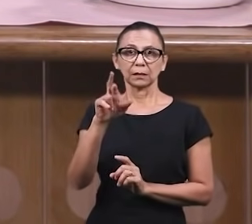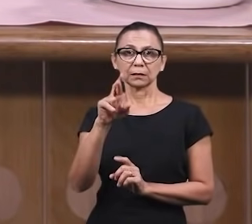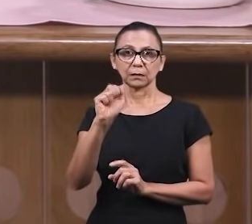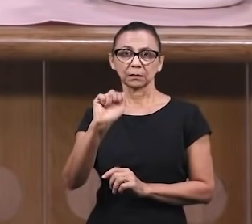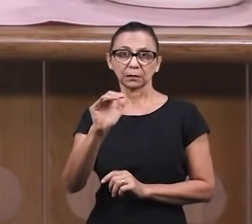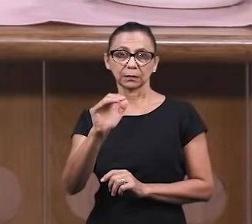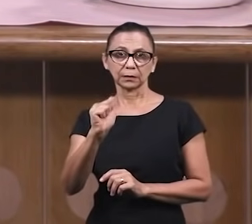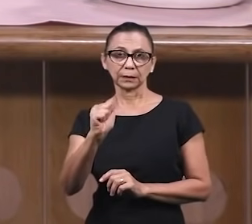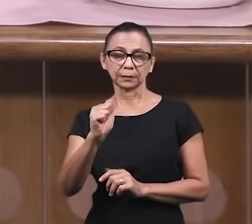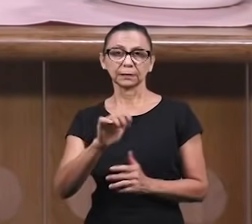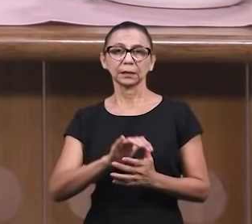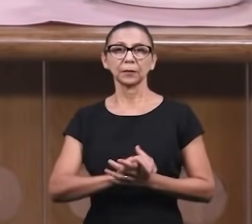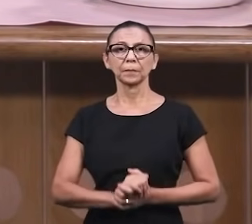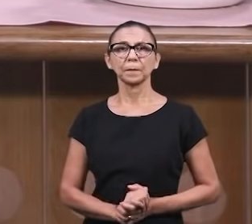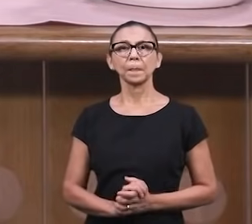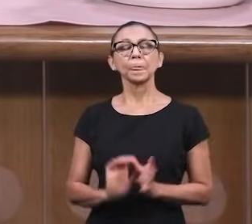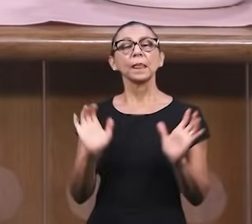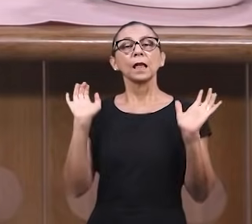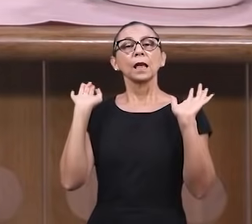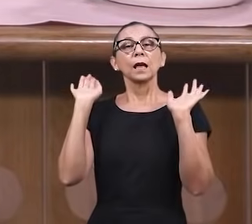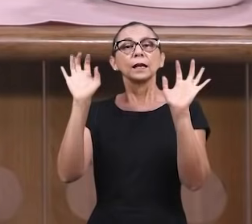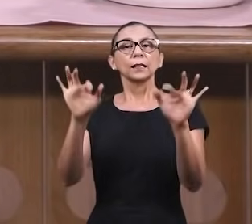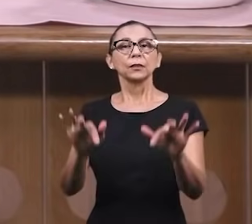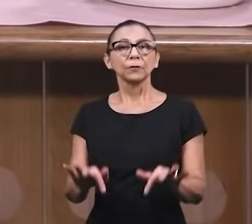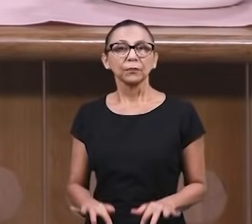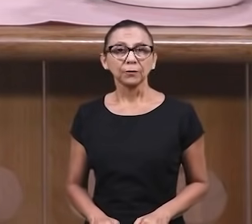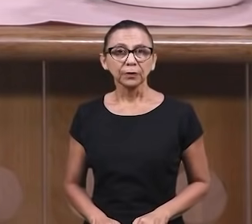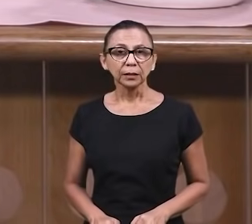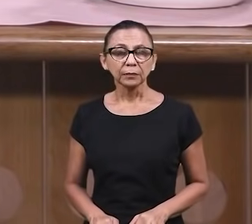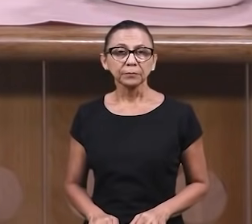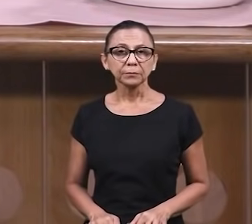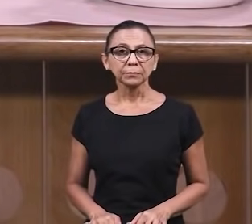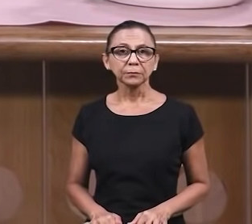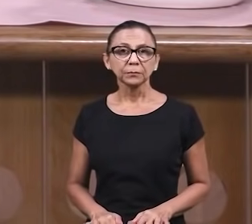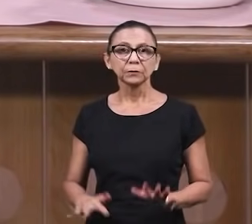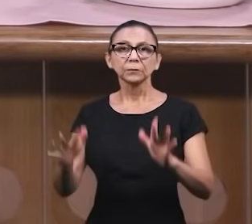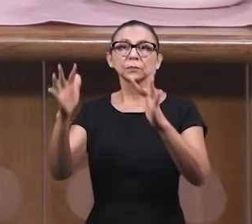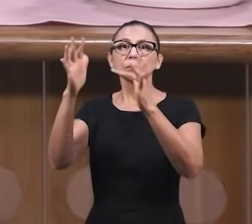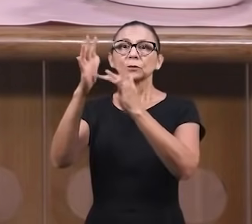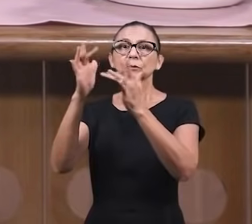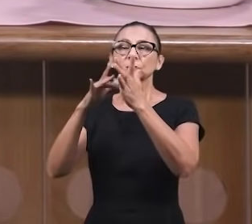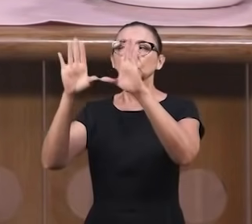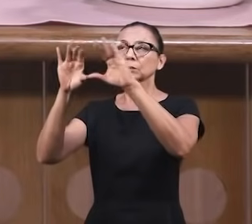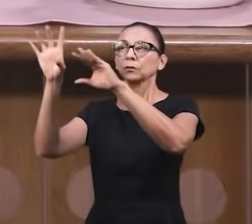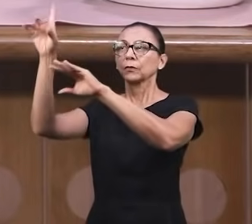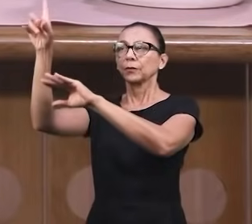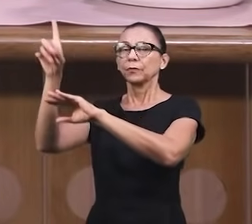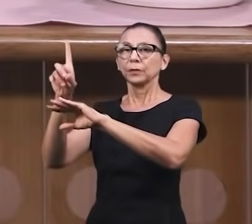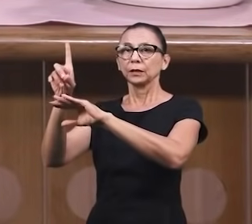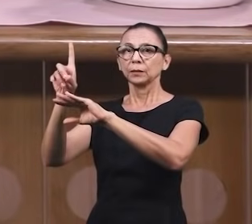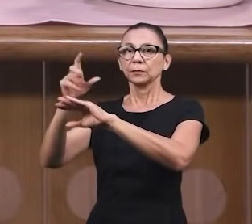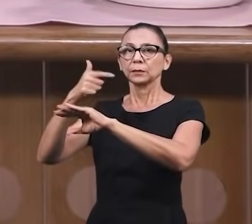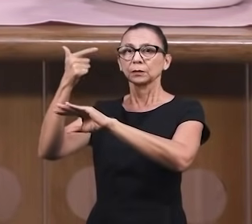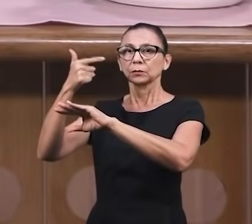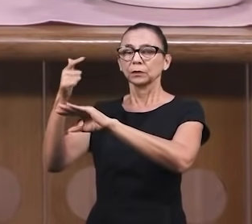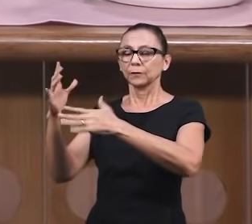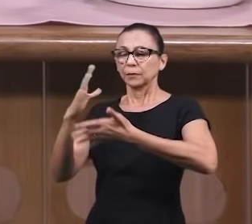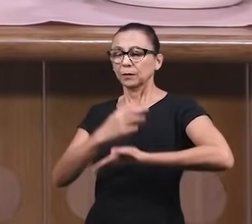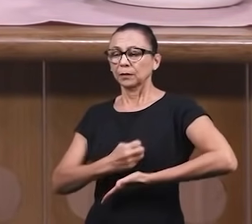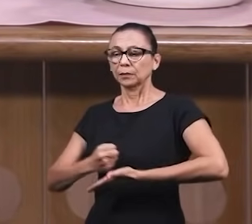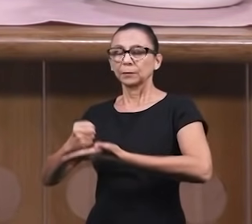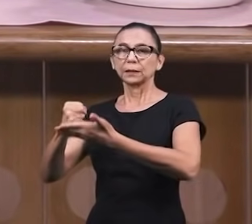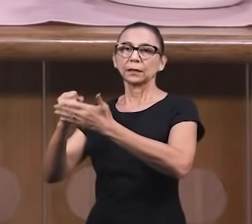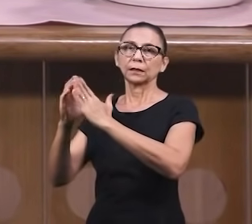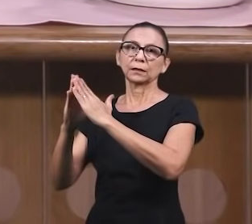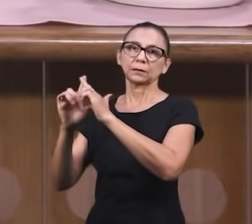se encerram com o arrebatamento da igreja, com a segunda vinda de Jesus. Então as sete cartas, elas mostram